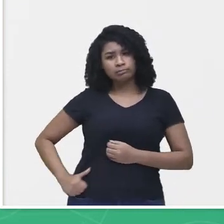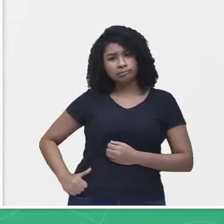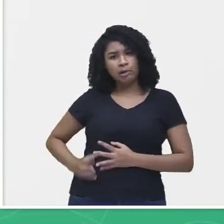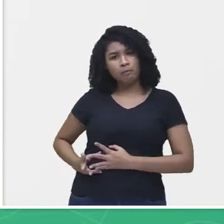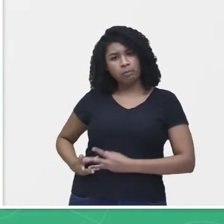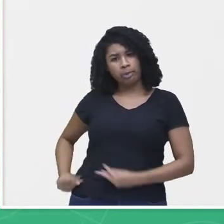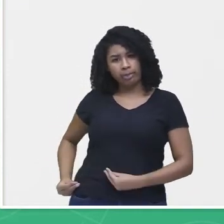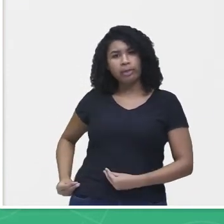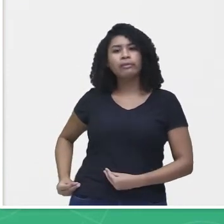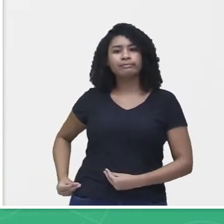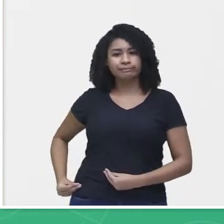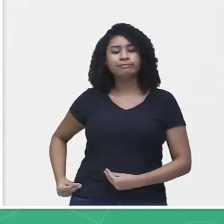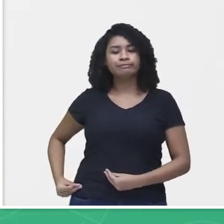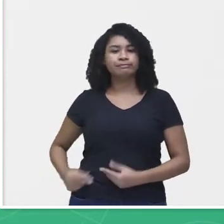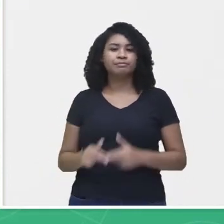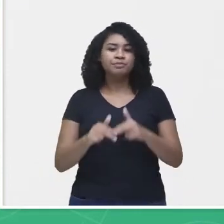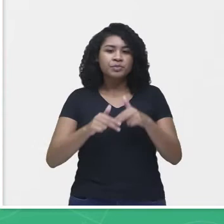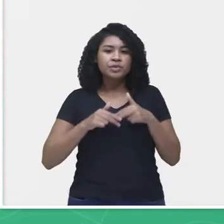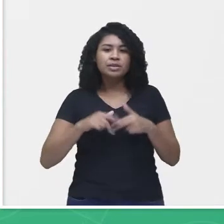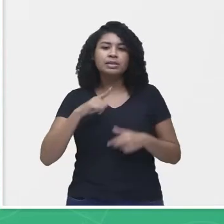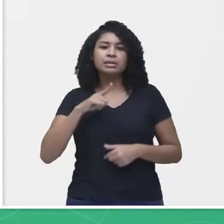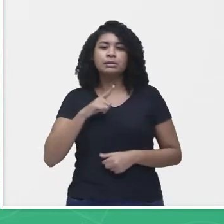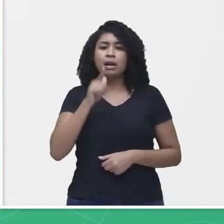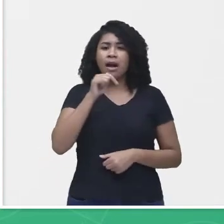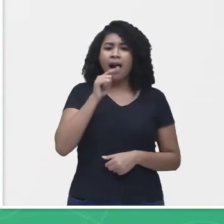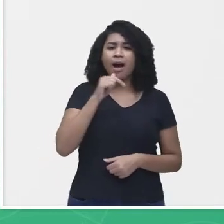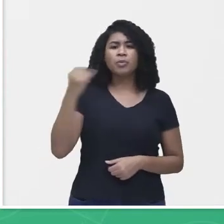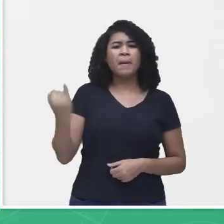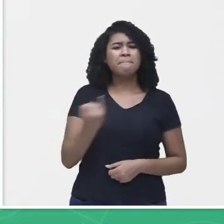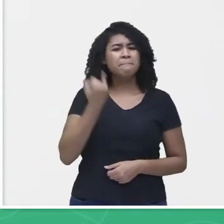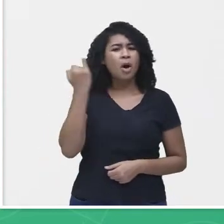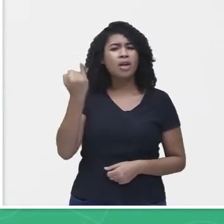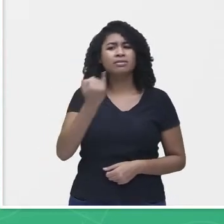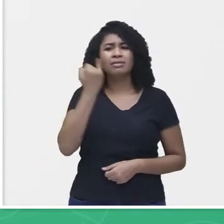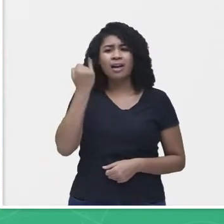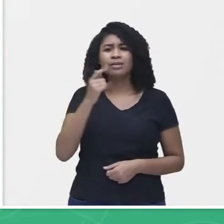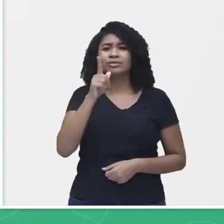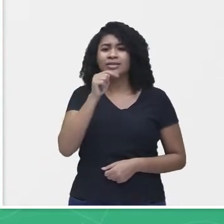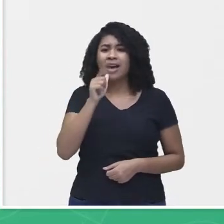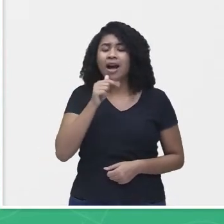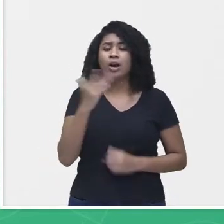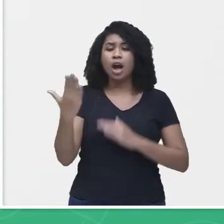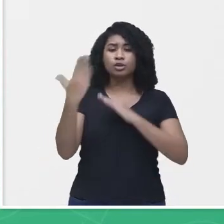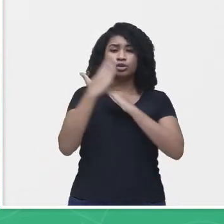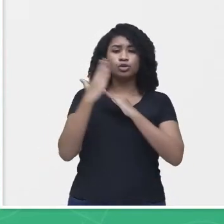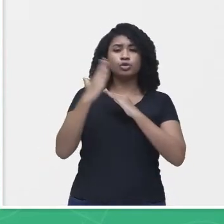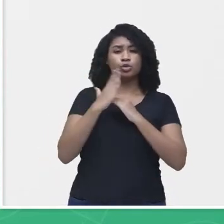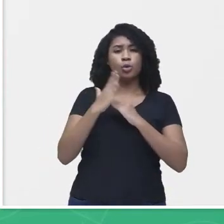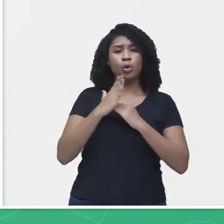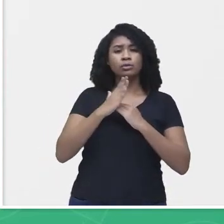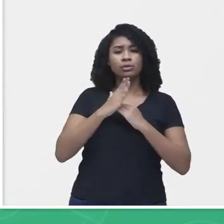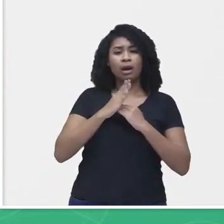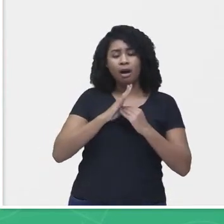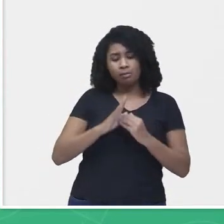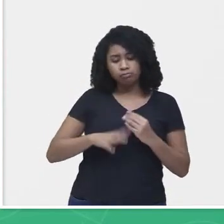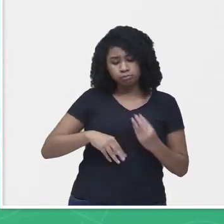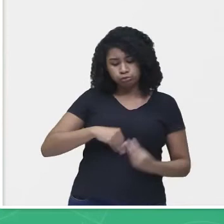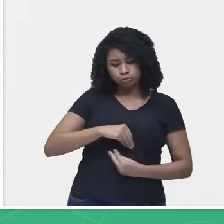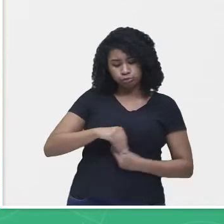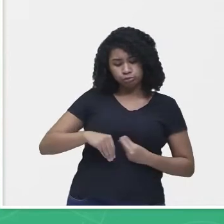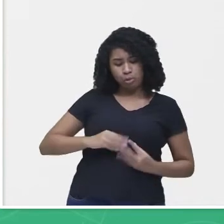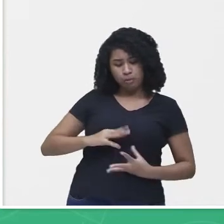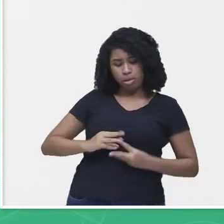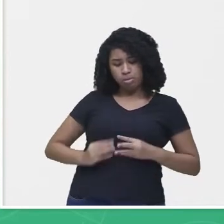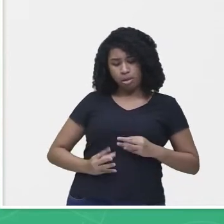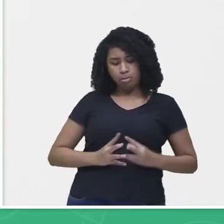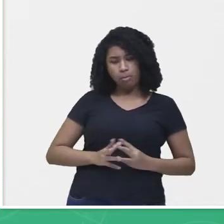absorção de água. Por isso que se eu tomo bastante água, isso facilita a formação das fezes. Porque quanto mais água tem no meu